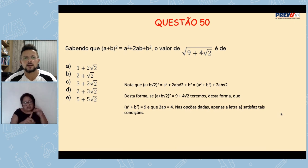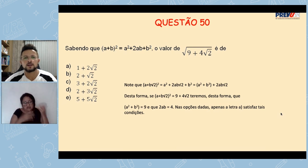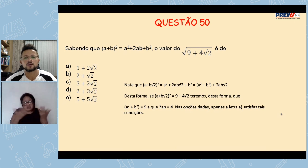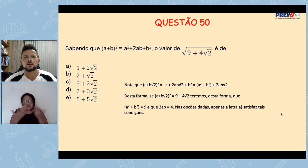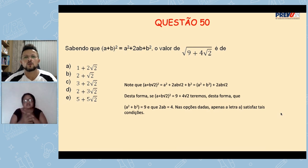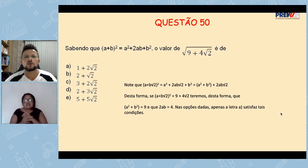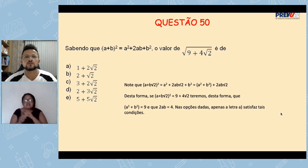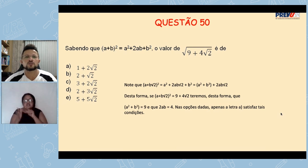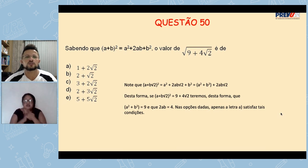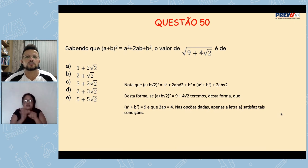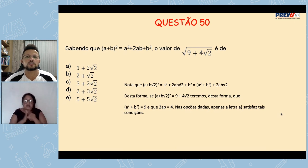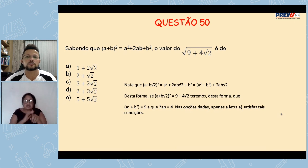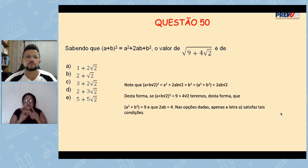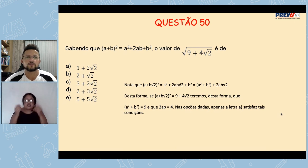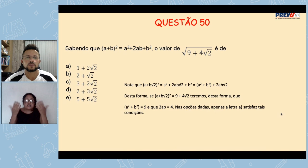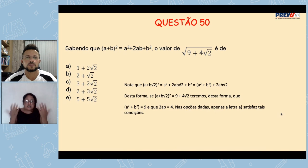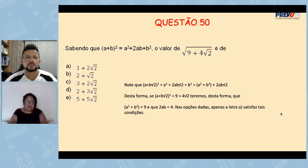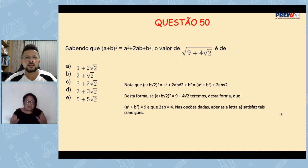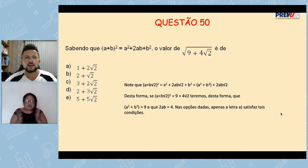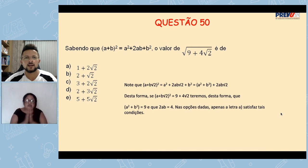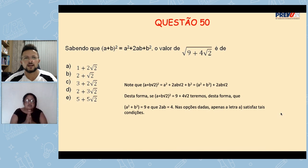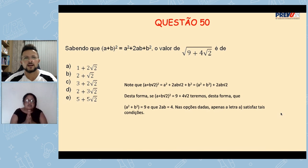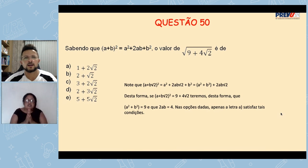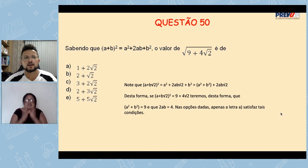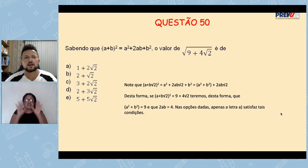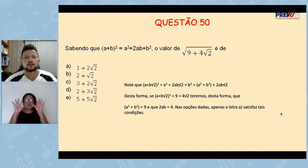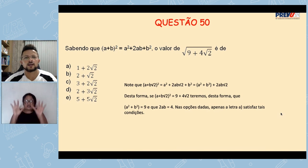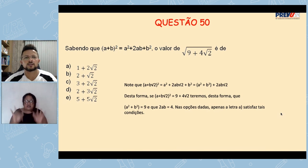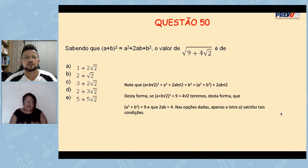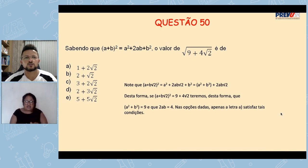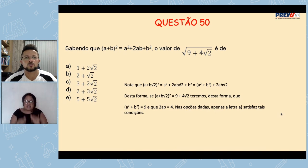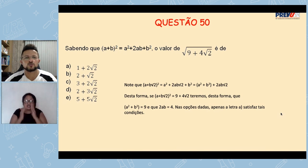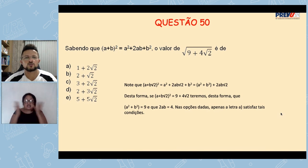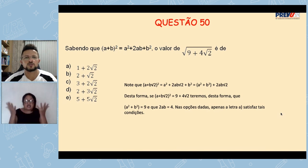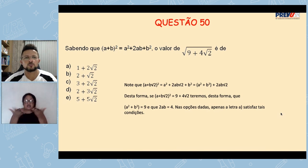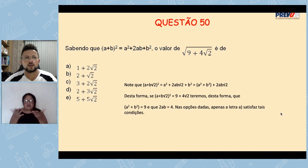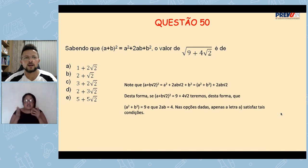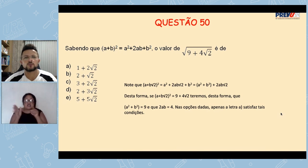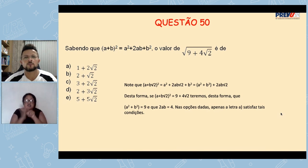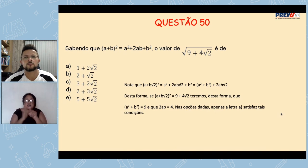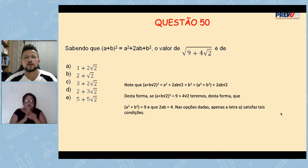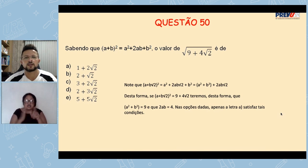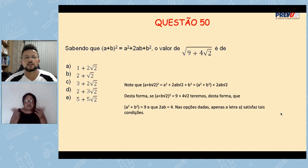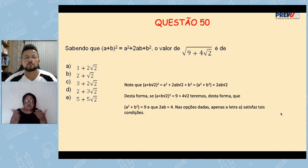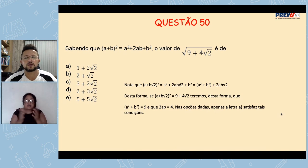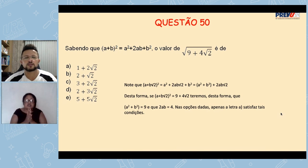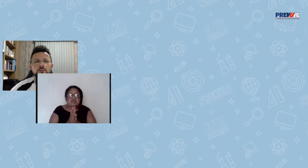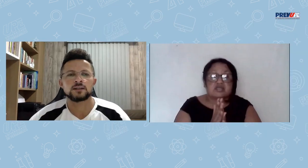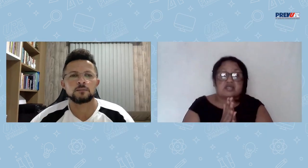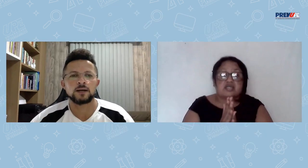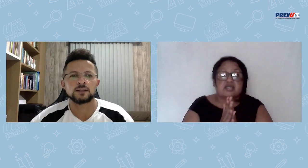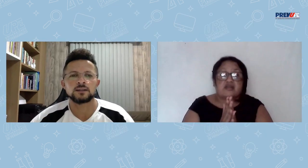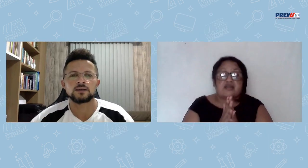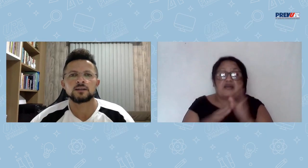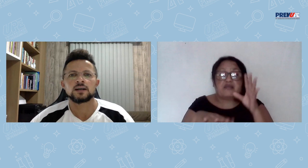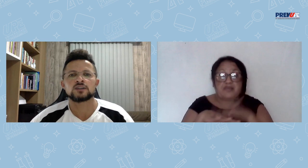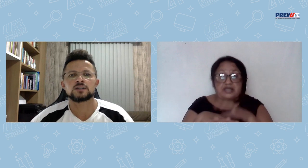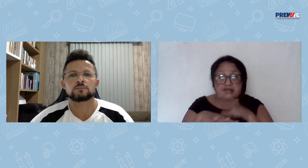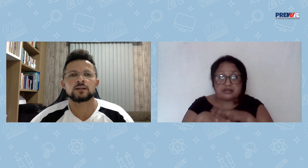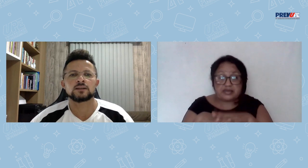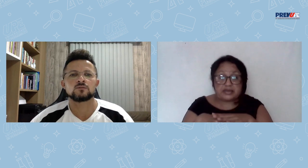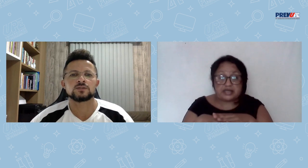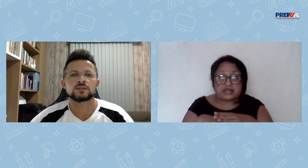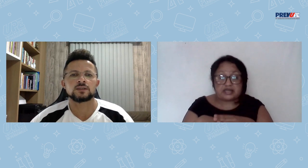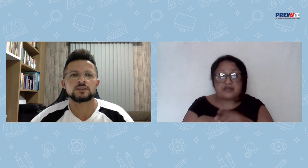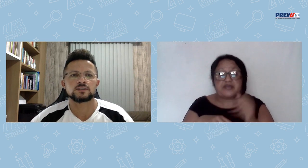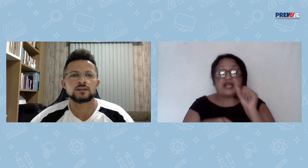com isso a gente encerra as questões do simulado aqui da parte de matemática a